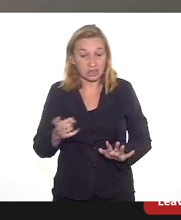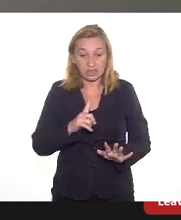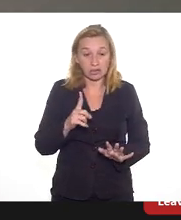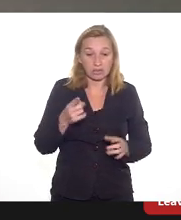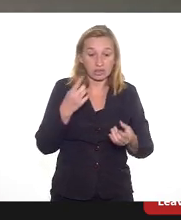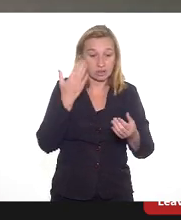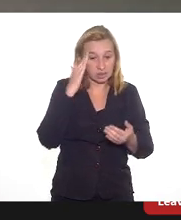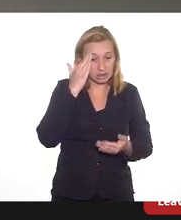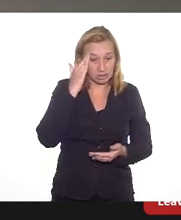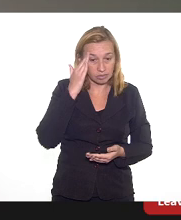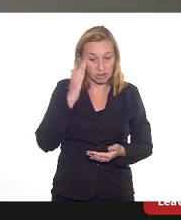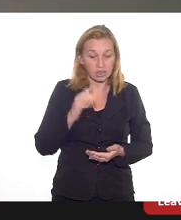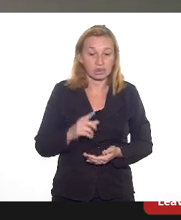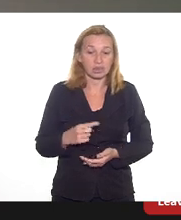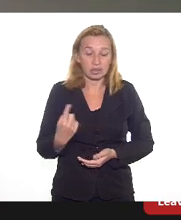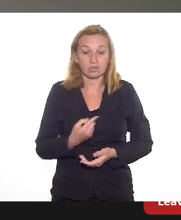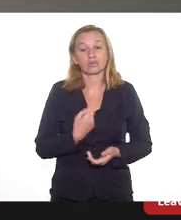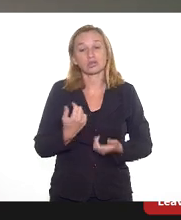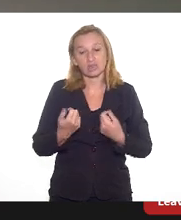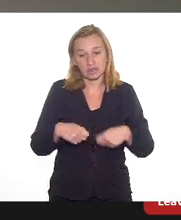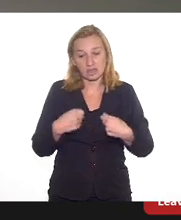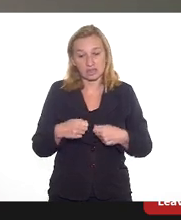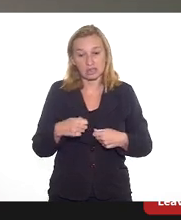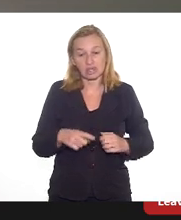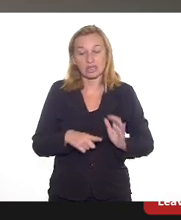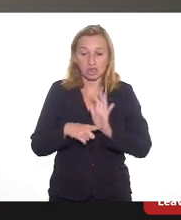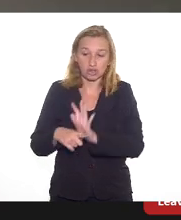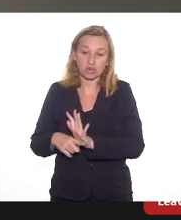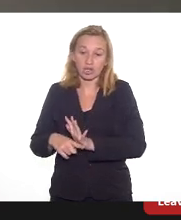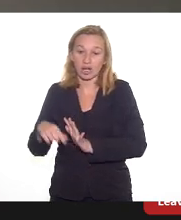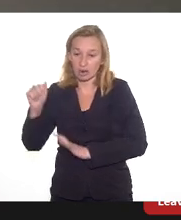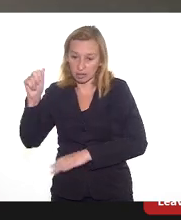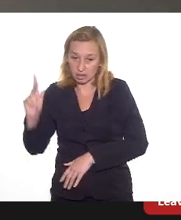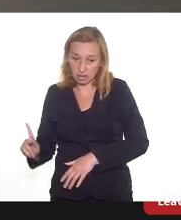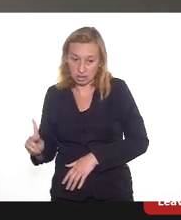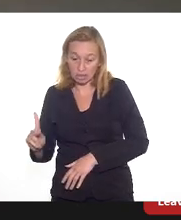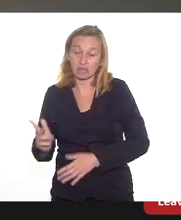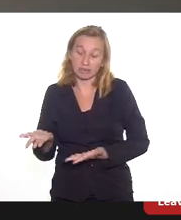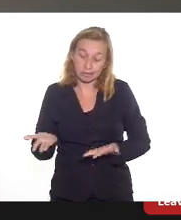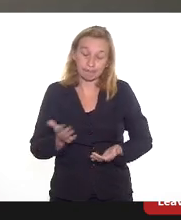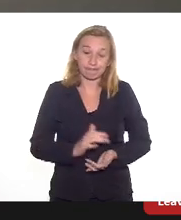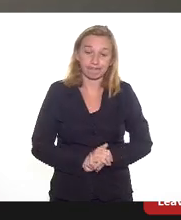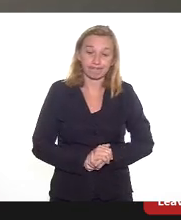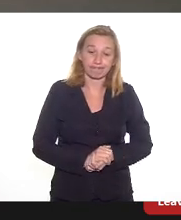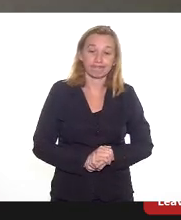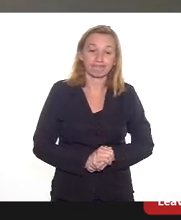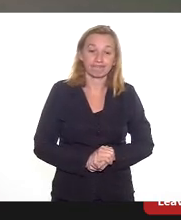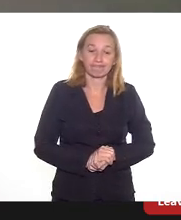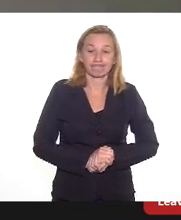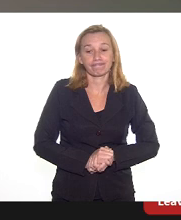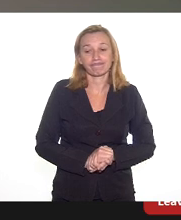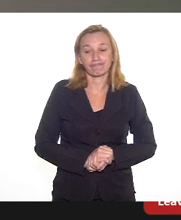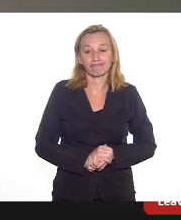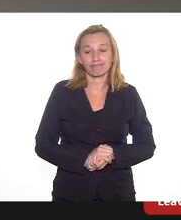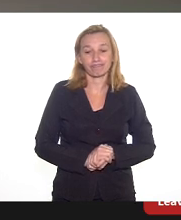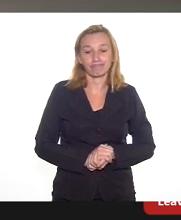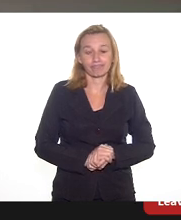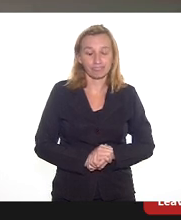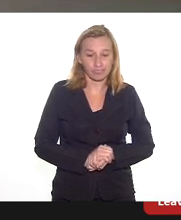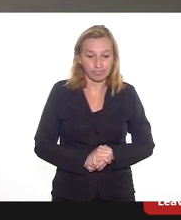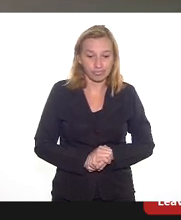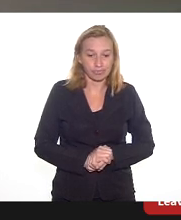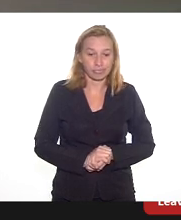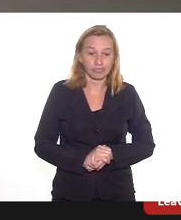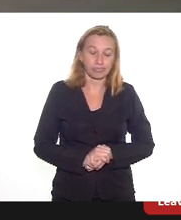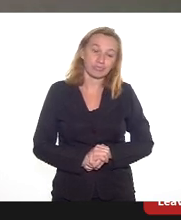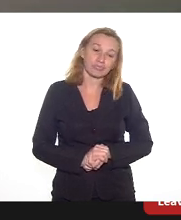entendimento da nossa necessidade de atender o que é o aposentado, que é o futuro de todos nós. Eu atuo ali também na boca, então,